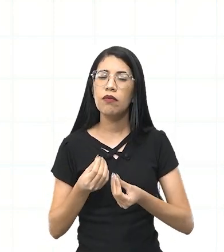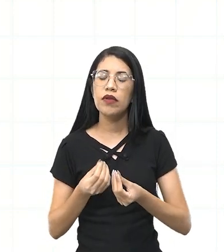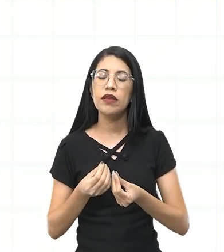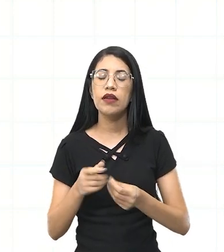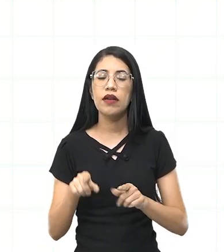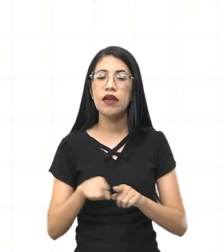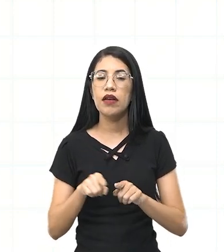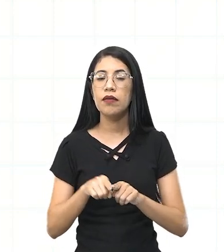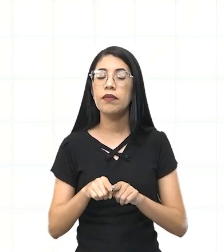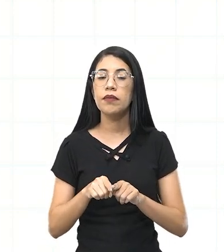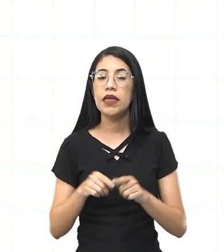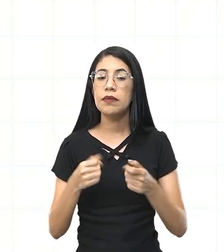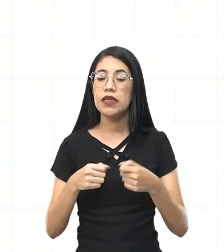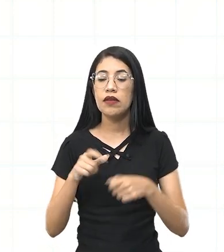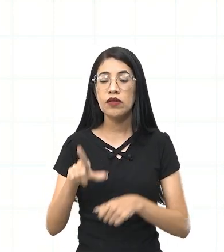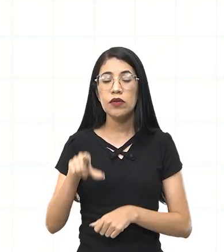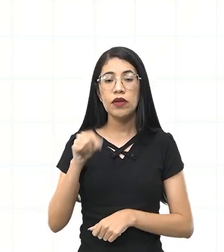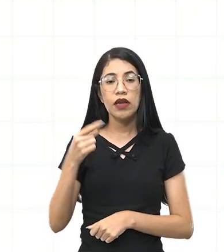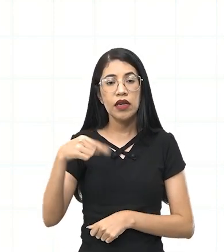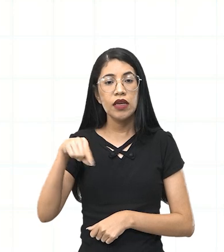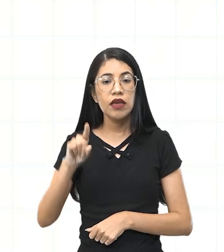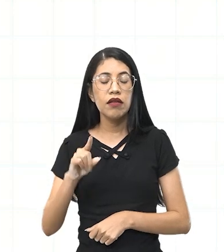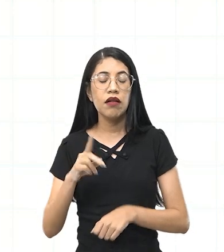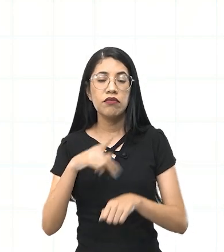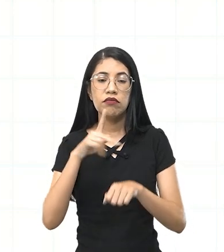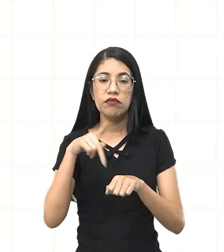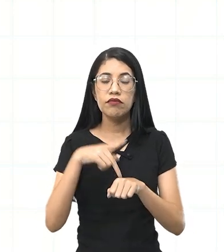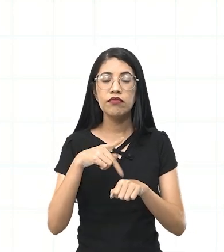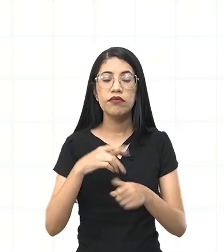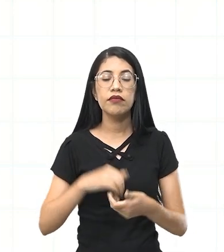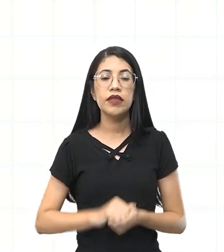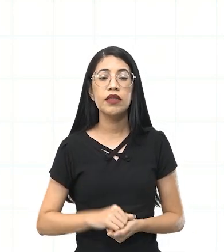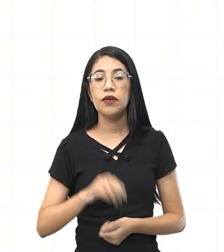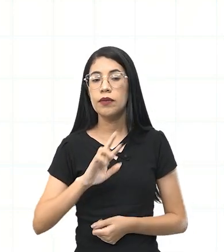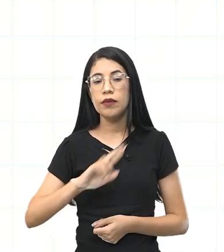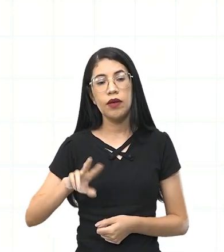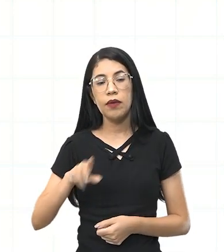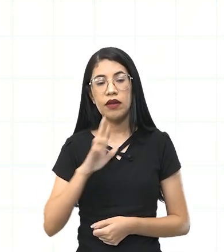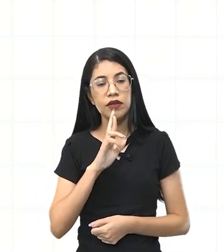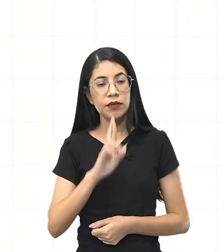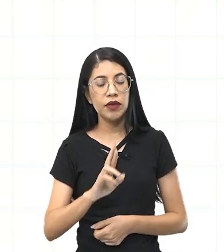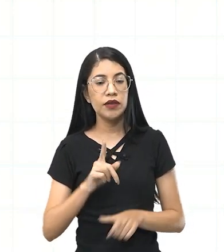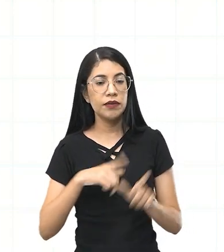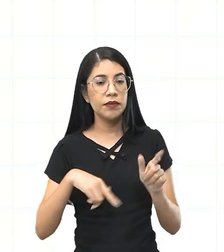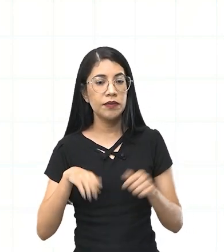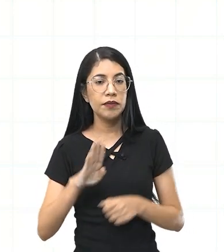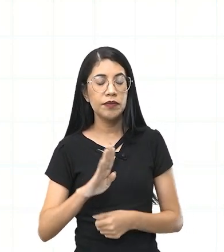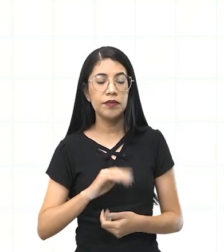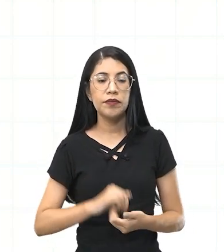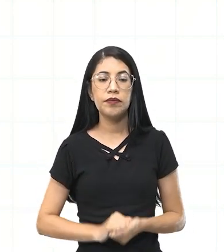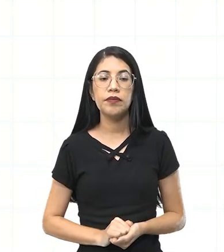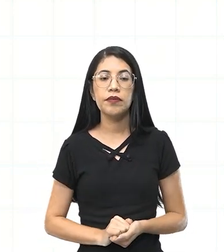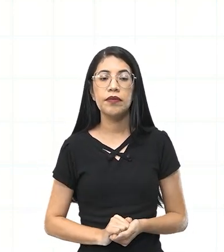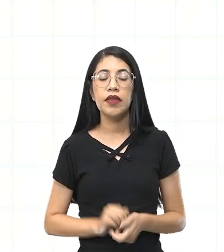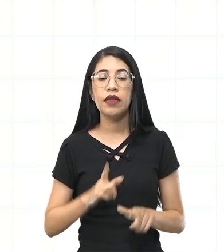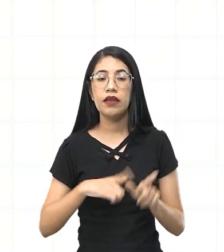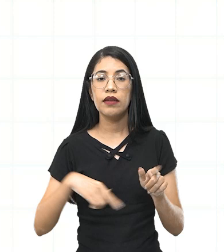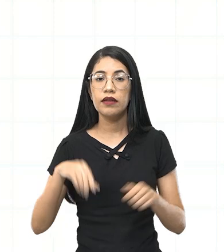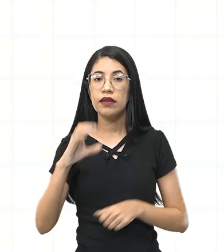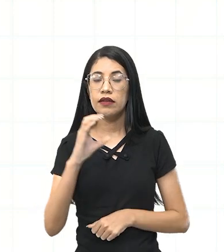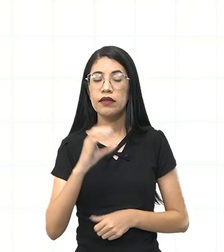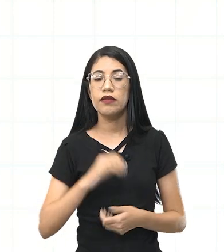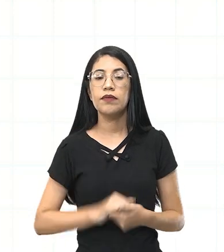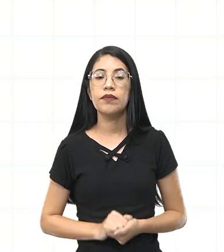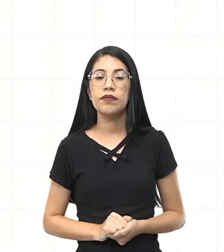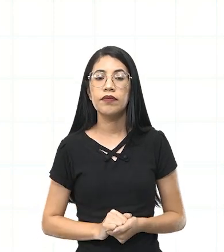de decidir ir à Noruega. Então, também não é a letra B. A C, não